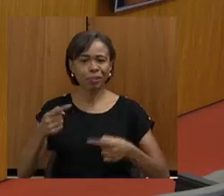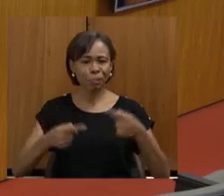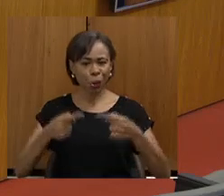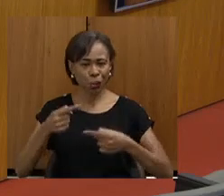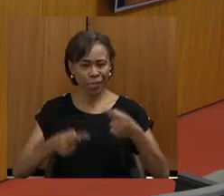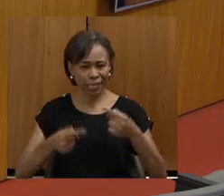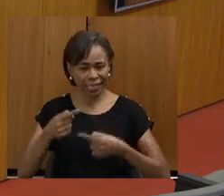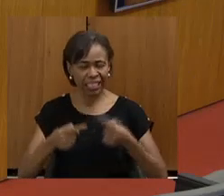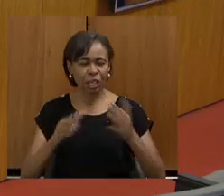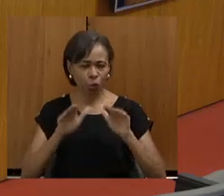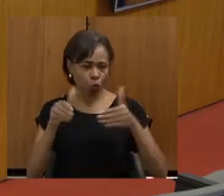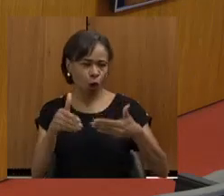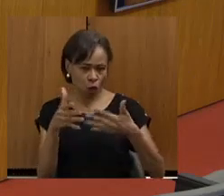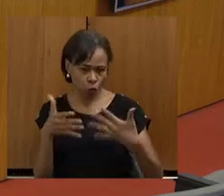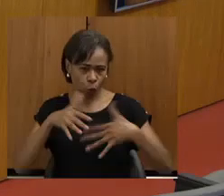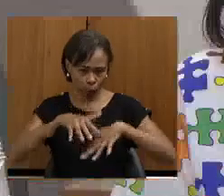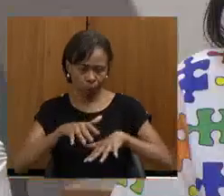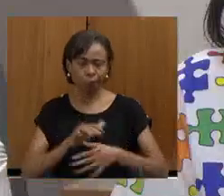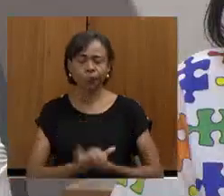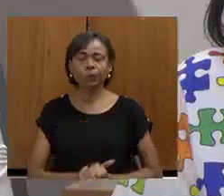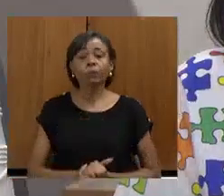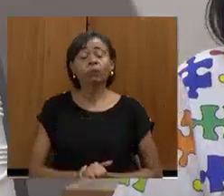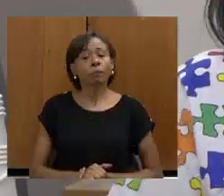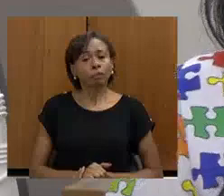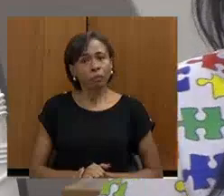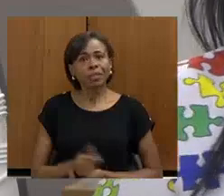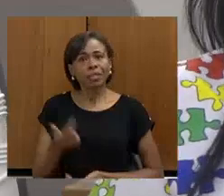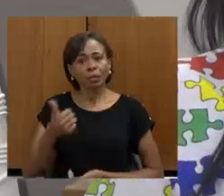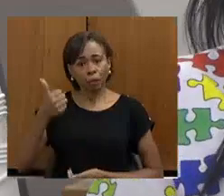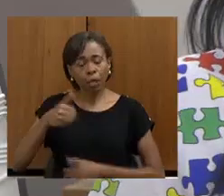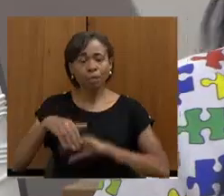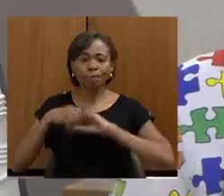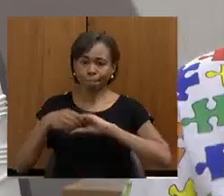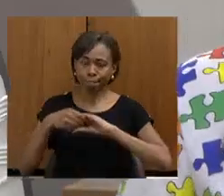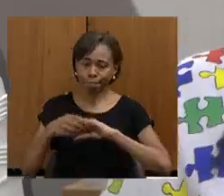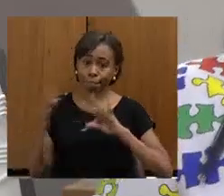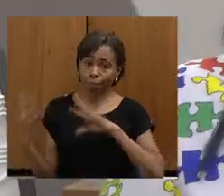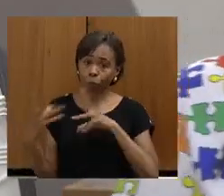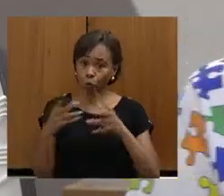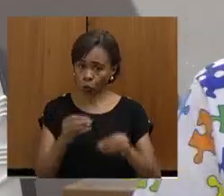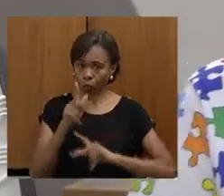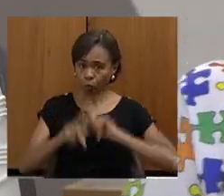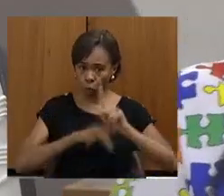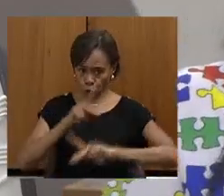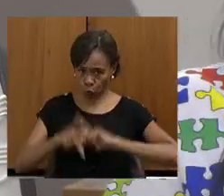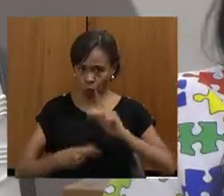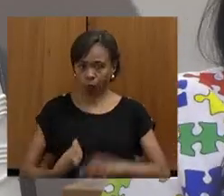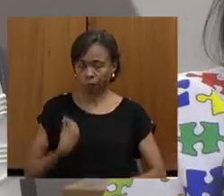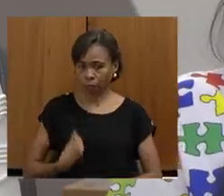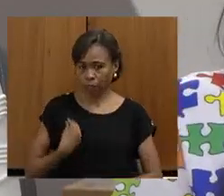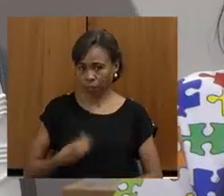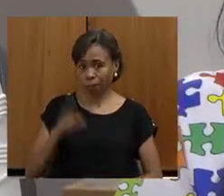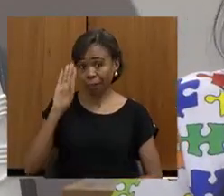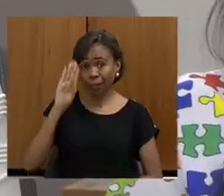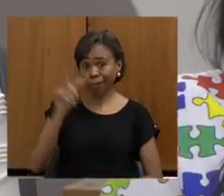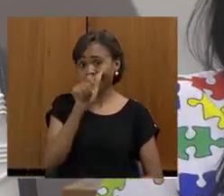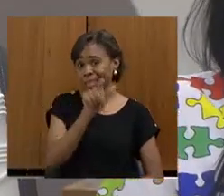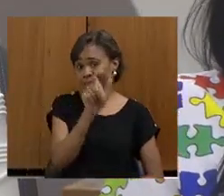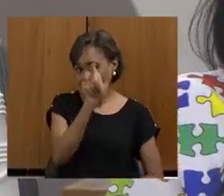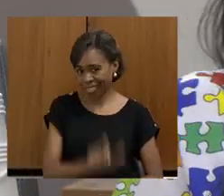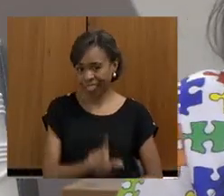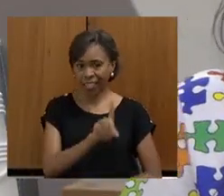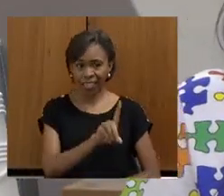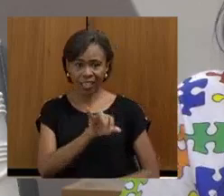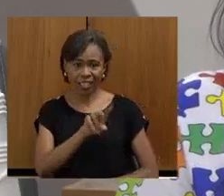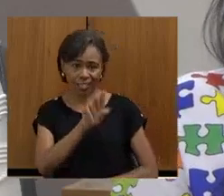Lapei. Primeiro, gostaria de cumprimentar todos os presentes, principalmente a Diva, e